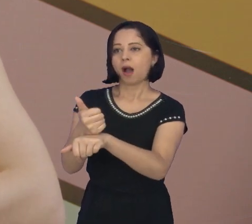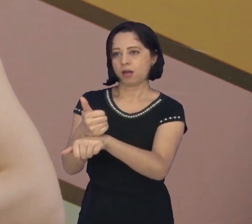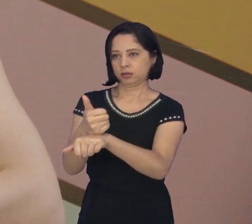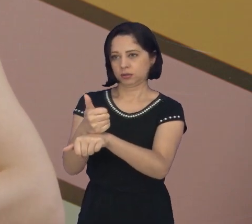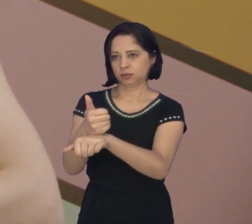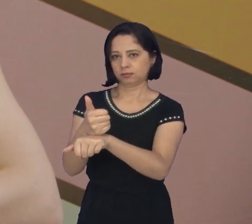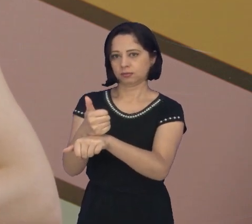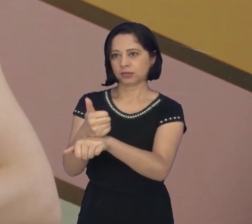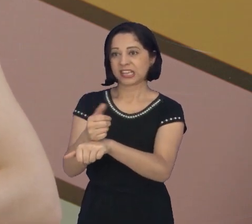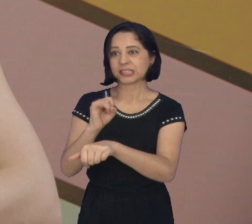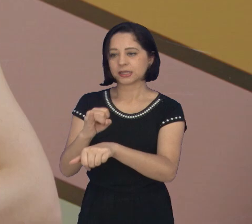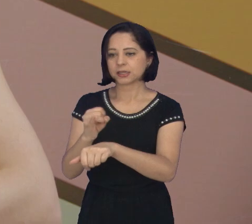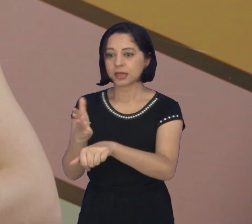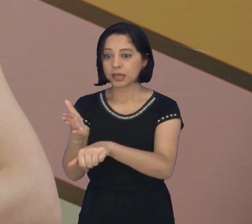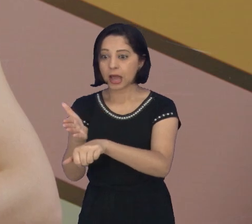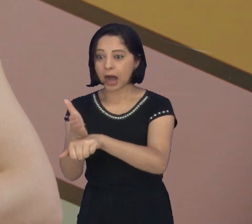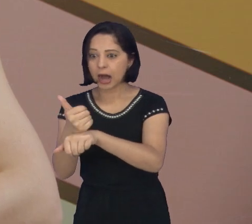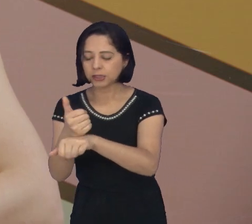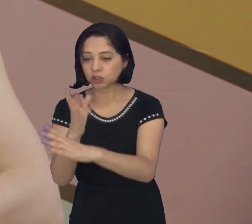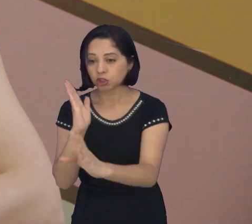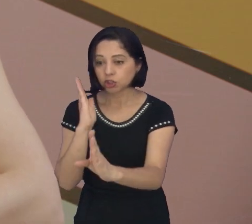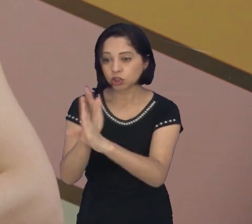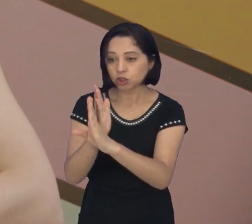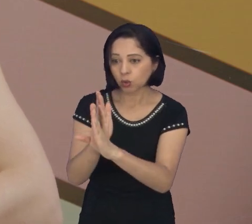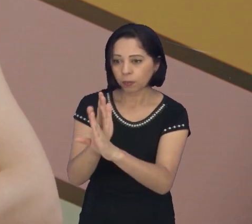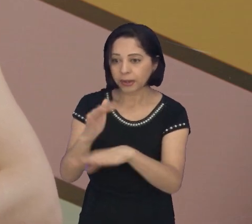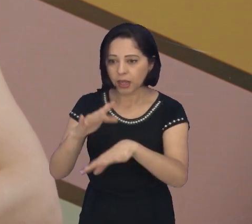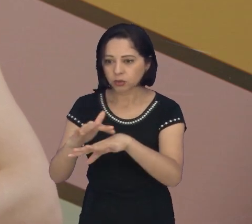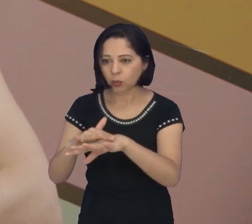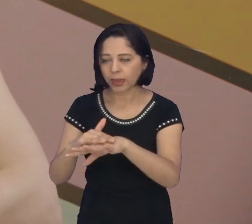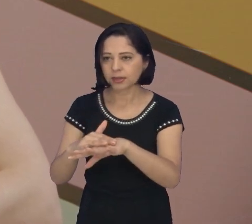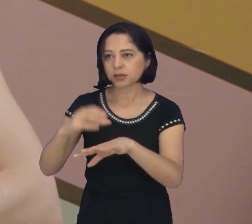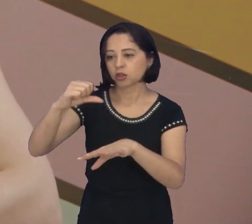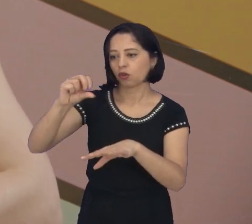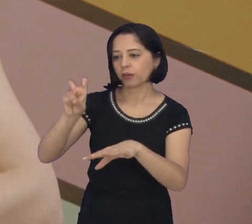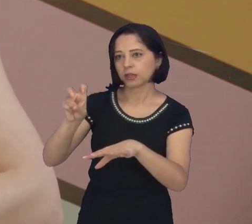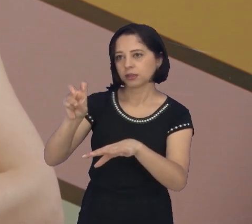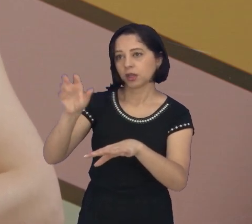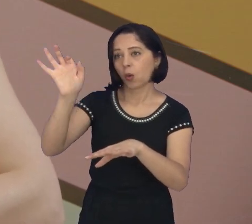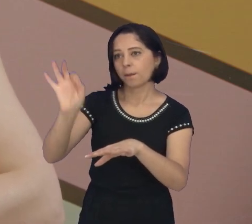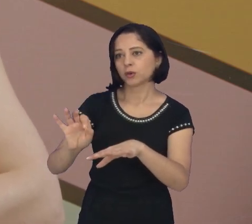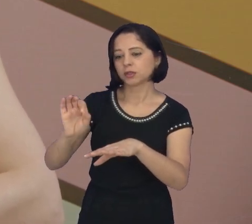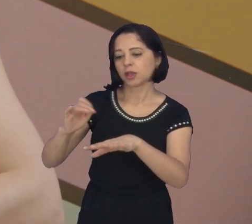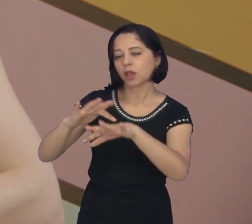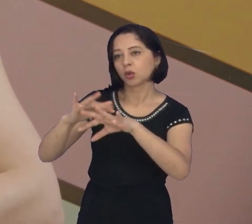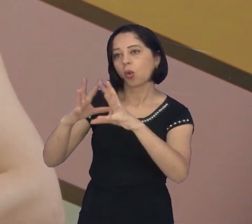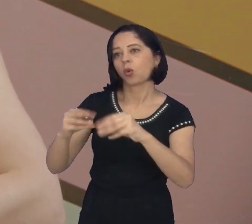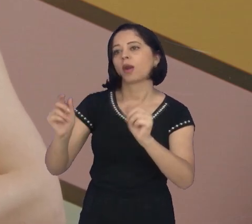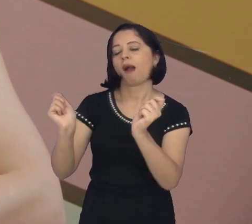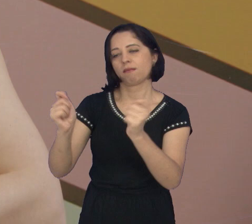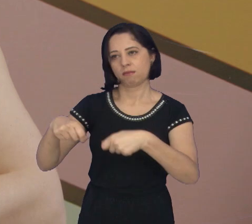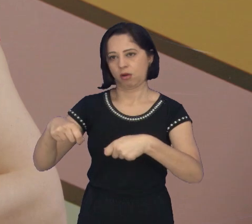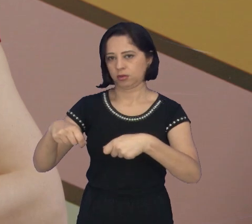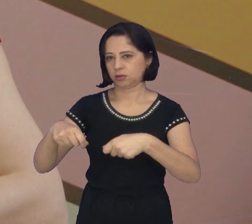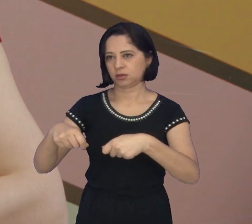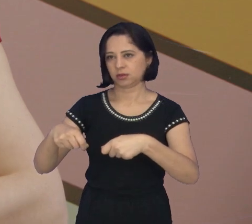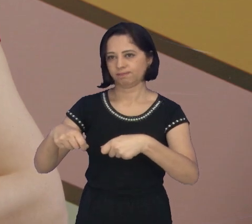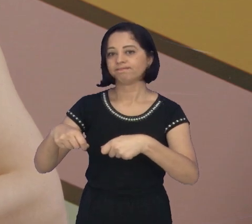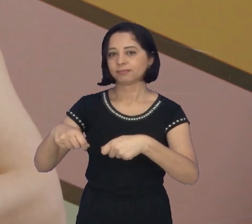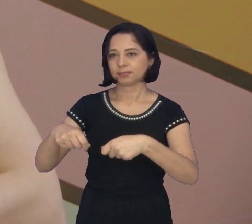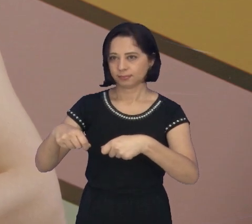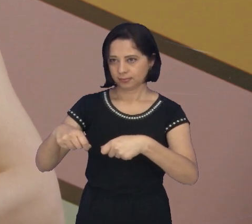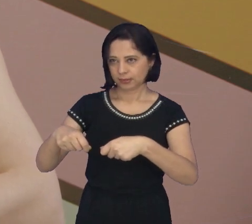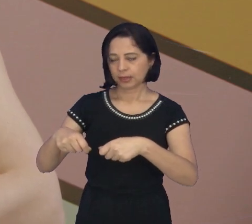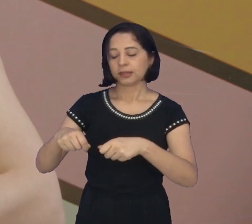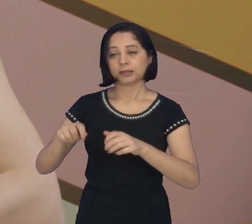precoce do câncer de mama, nós temos cerca de 90%, 95% de cura. Então, não é que a gente vai evitar o câncer, a gente